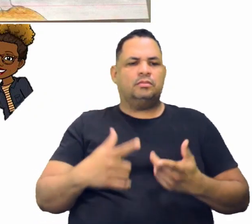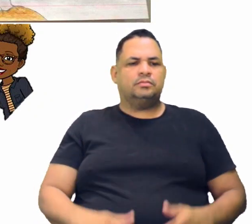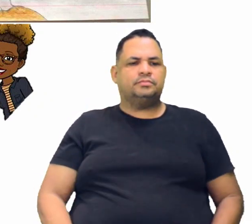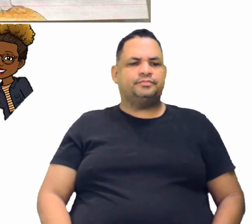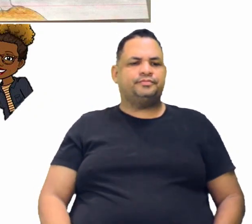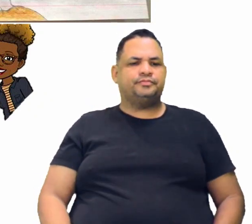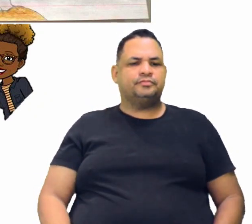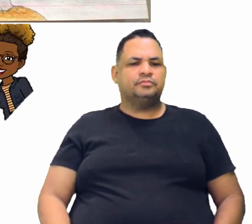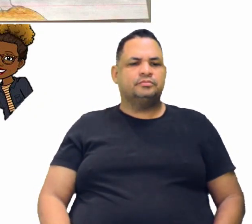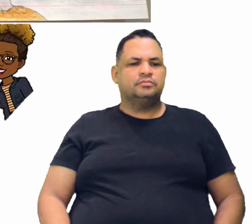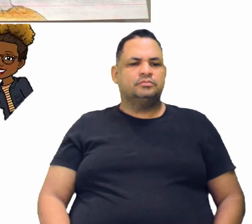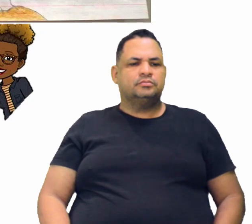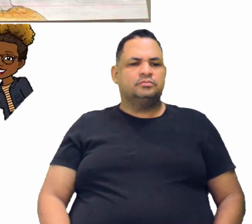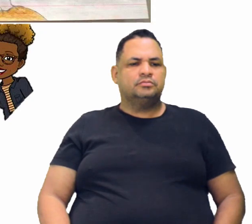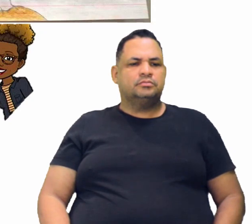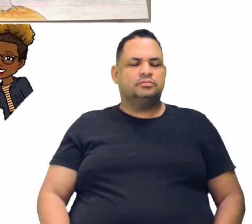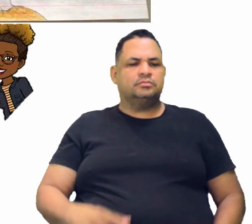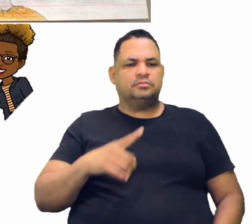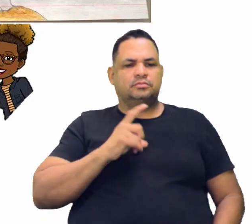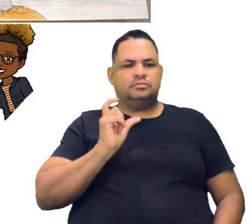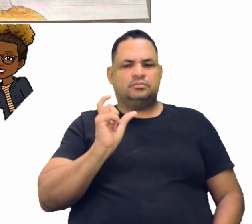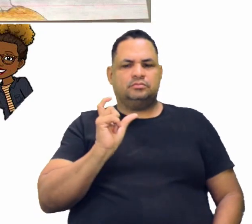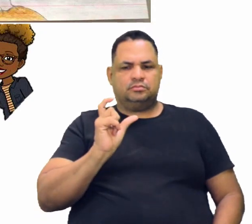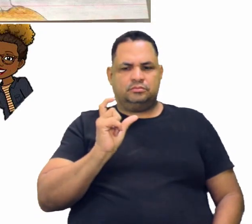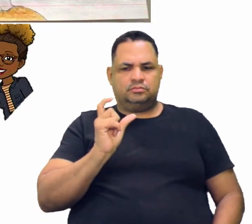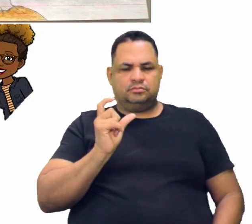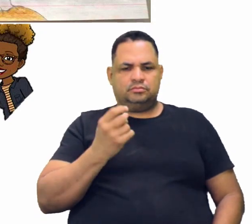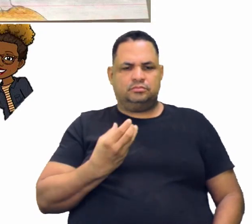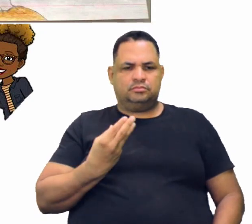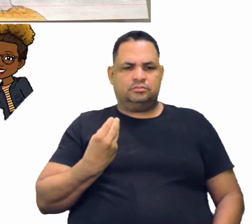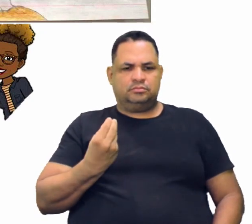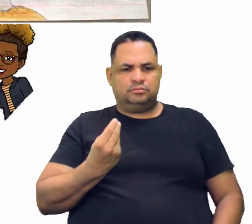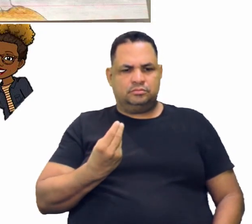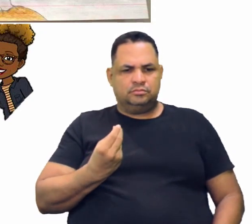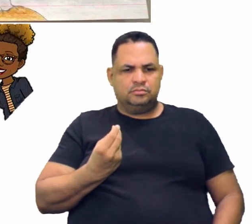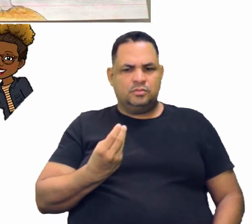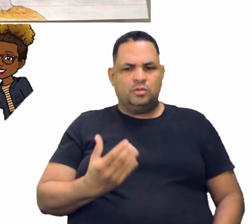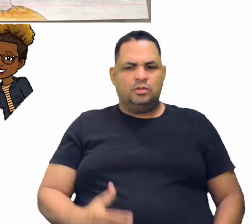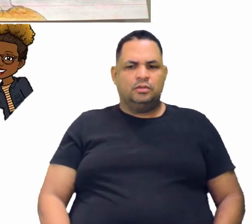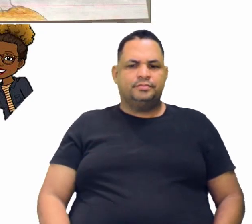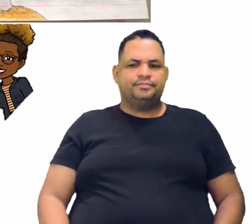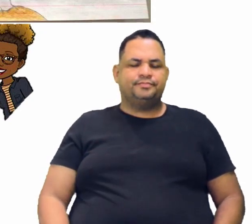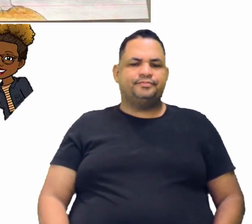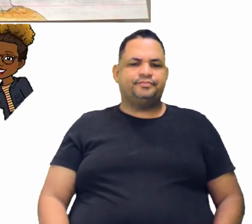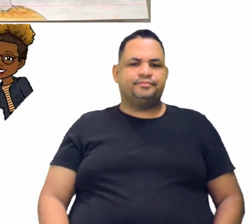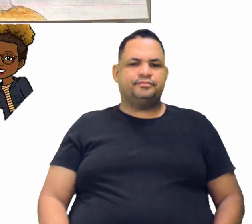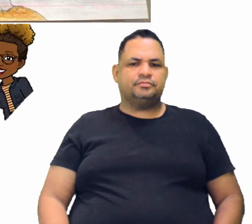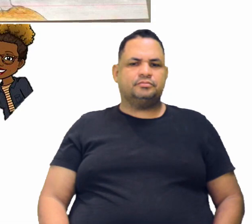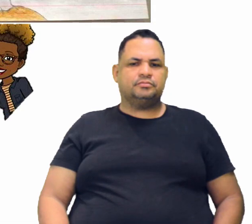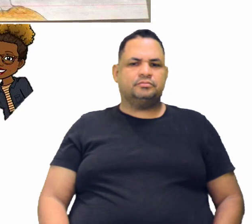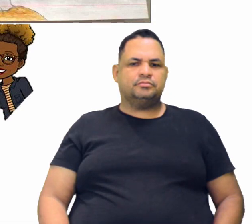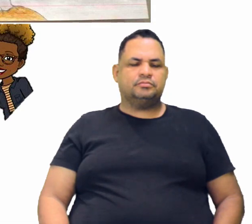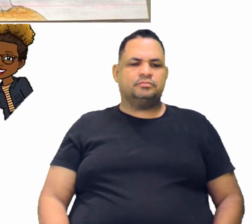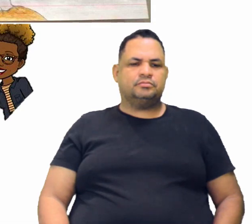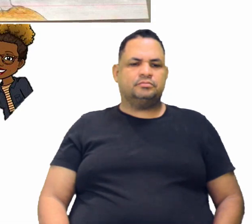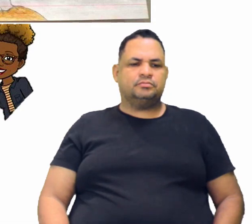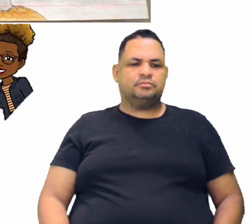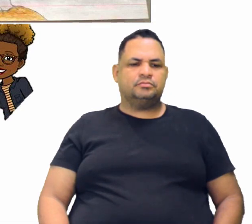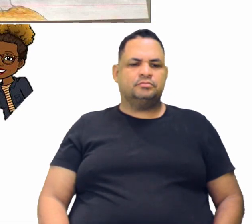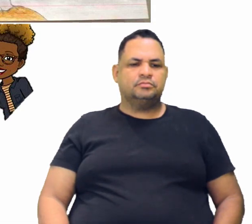no plural? Porque a palavra está, né, no plural. Tá